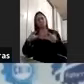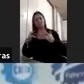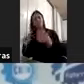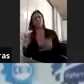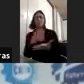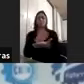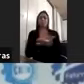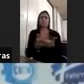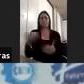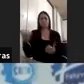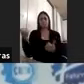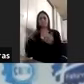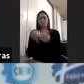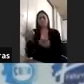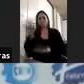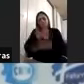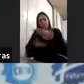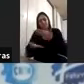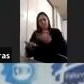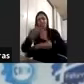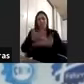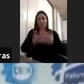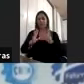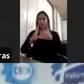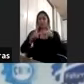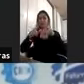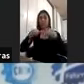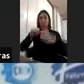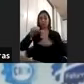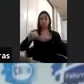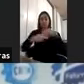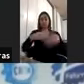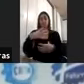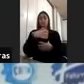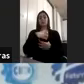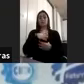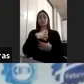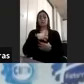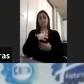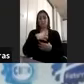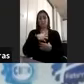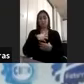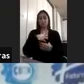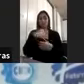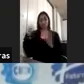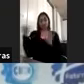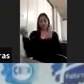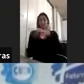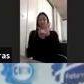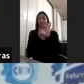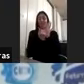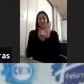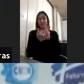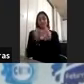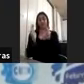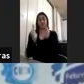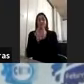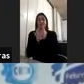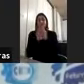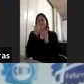acredite que esse pesadelo que você falou está se referindo exatamente à marca. E é o que a população está juntando nesse momento, a